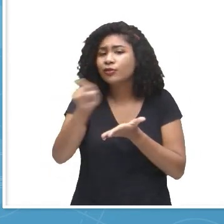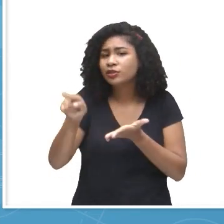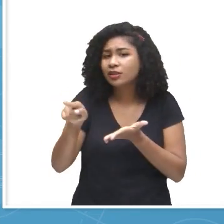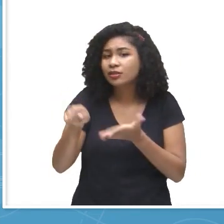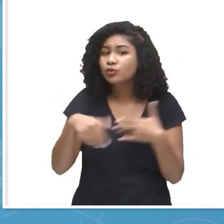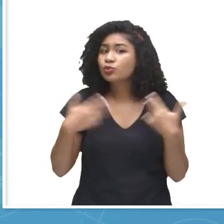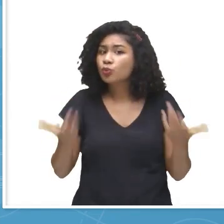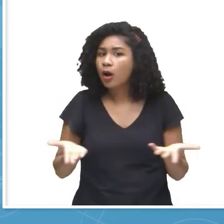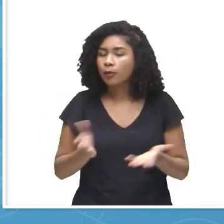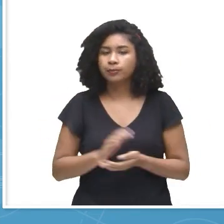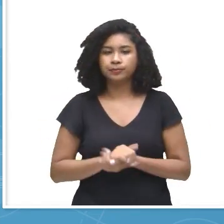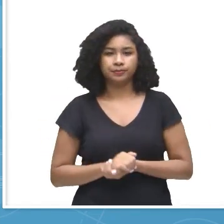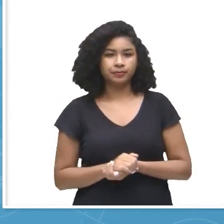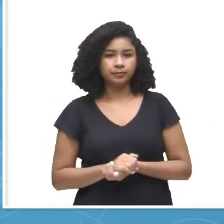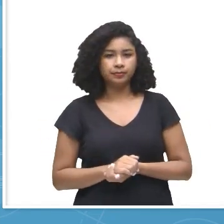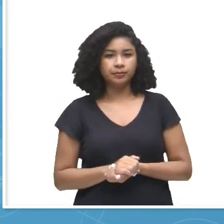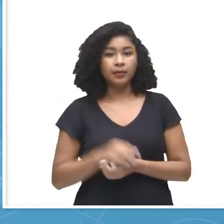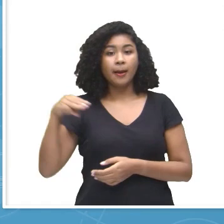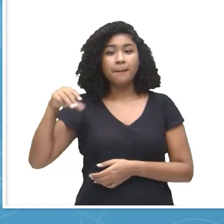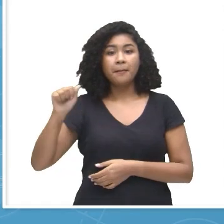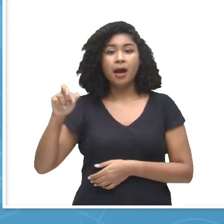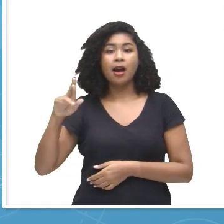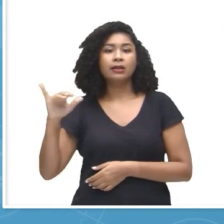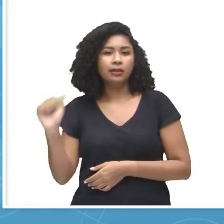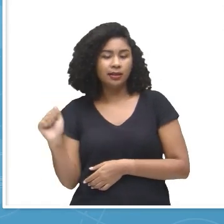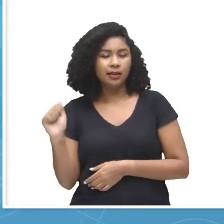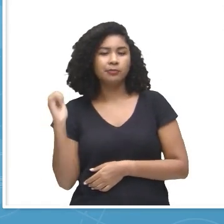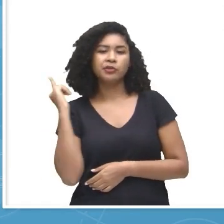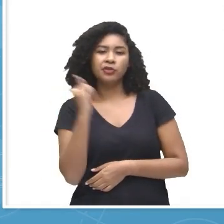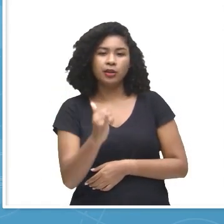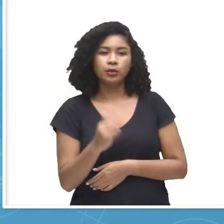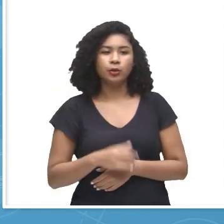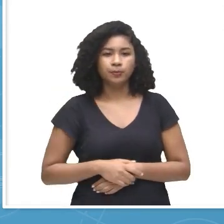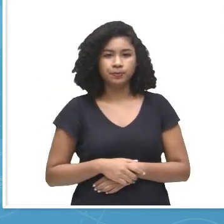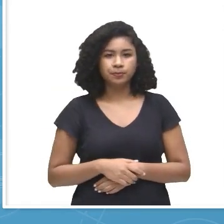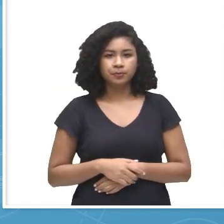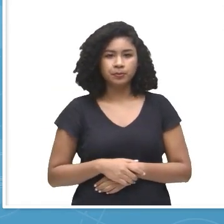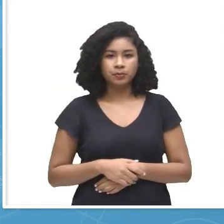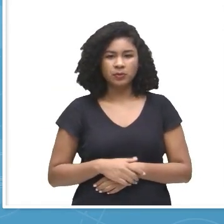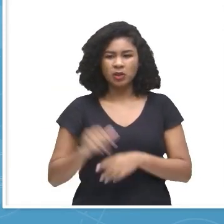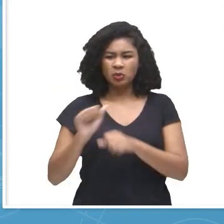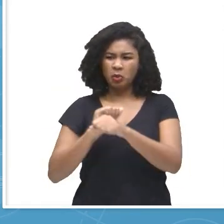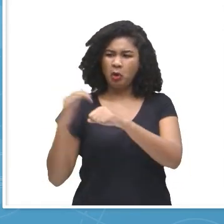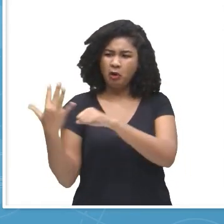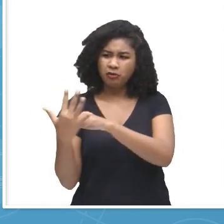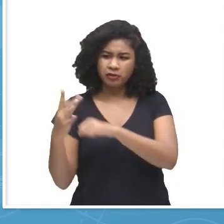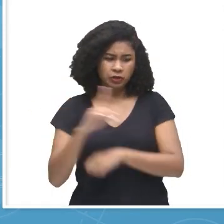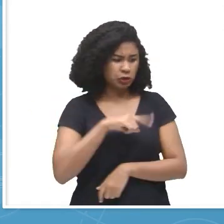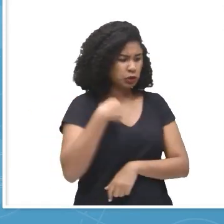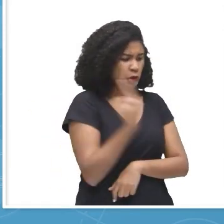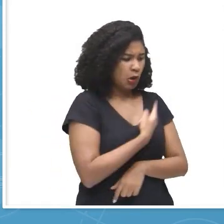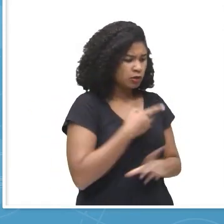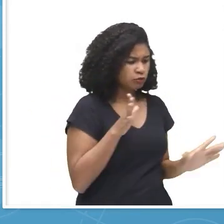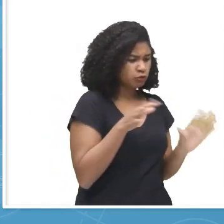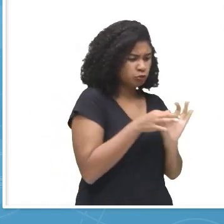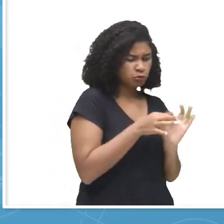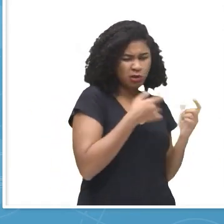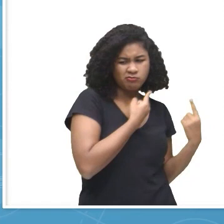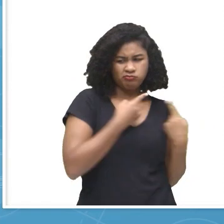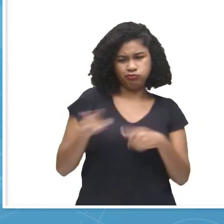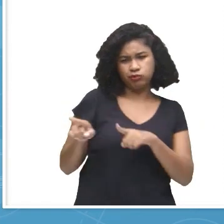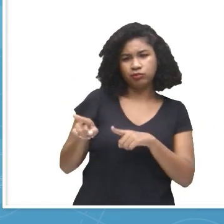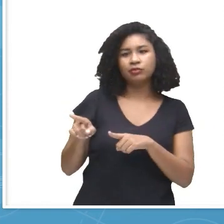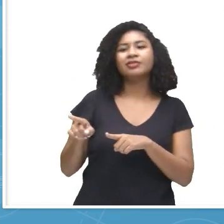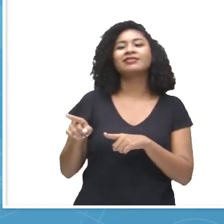contra o Covid-19 somos um só. Exatamente, Maria Eduarda, contra o Covid-19 a gente tem que unir todas as nossas